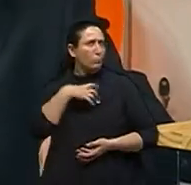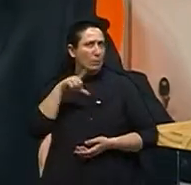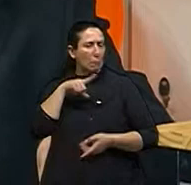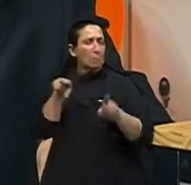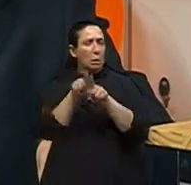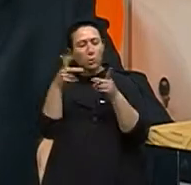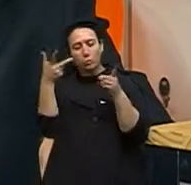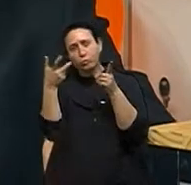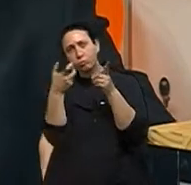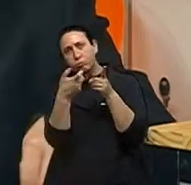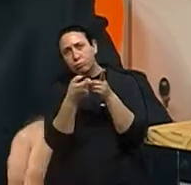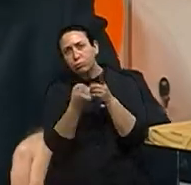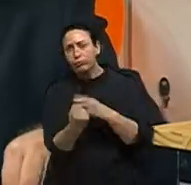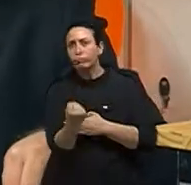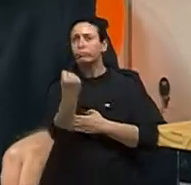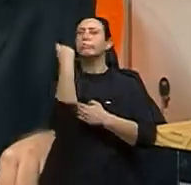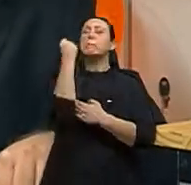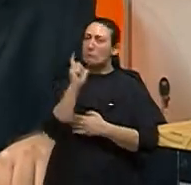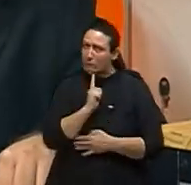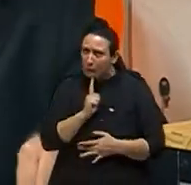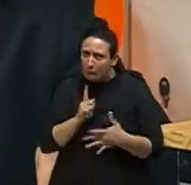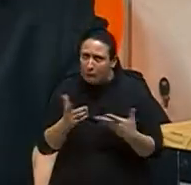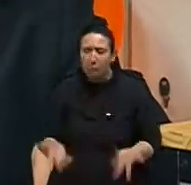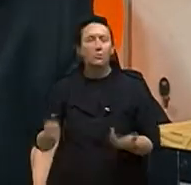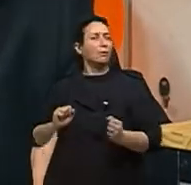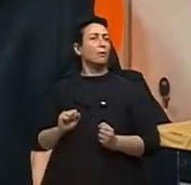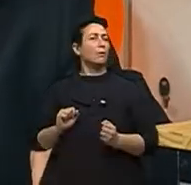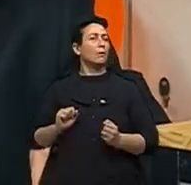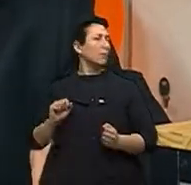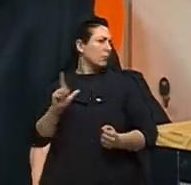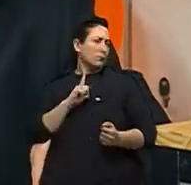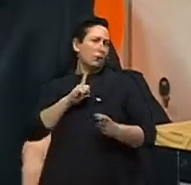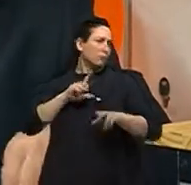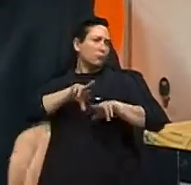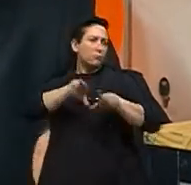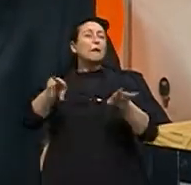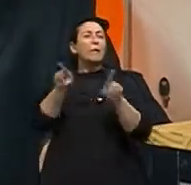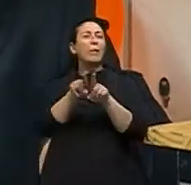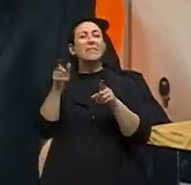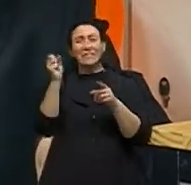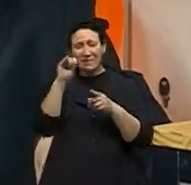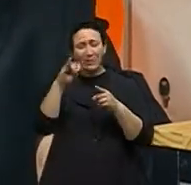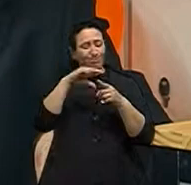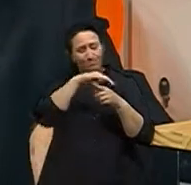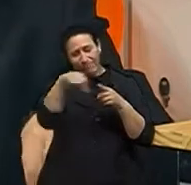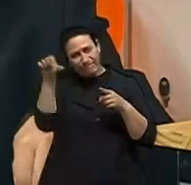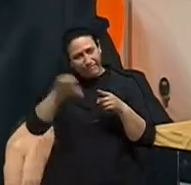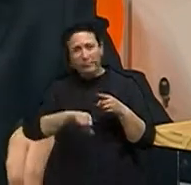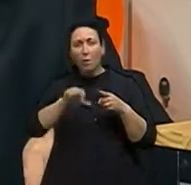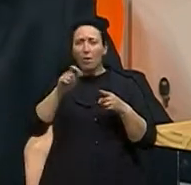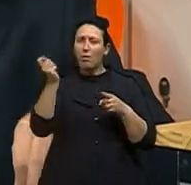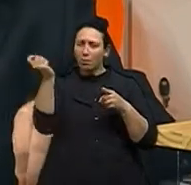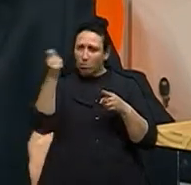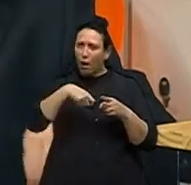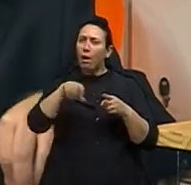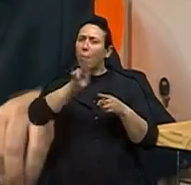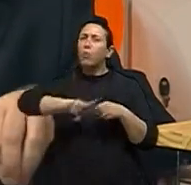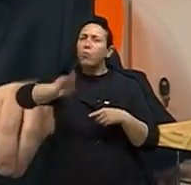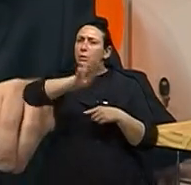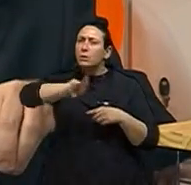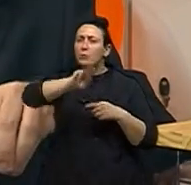para se ter ereção e a gente tem vários tipos de próteses que a gente pode utilizar ex falar nas pró